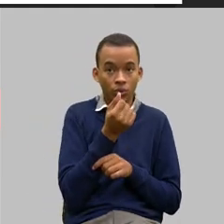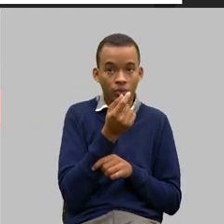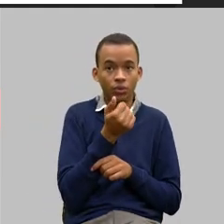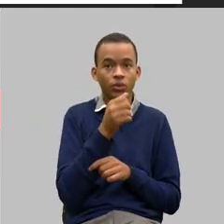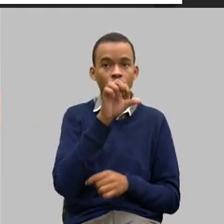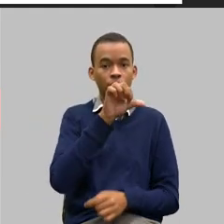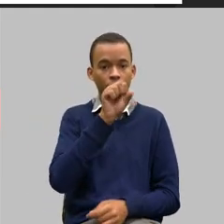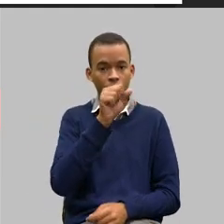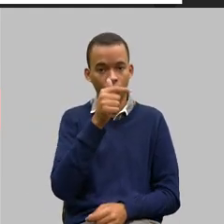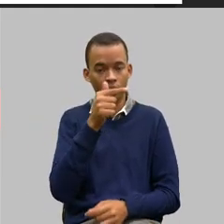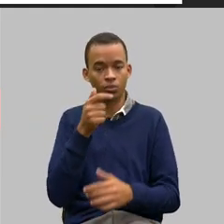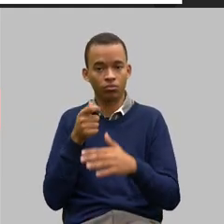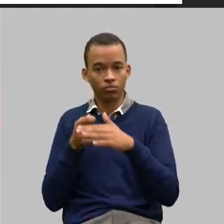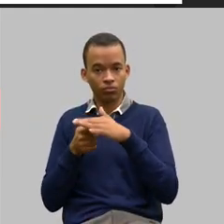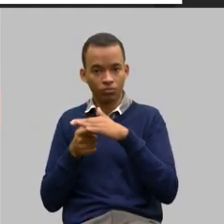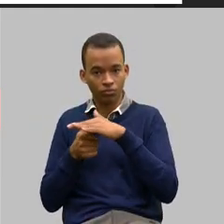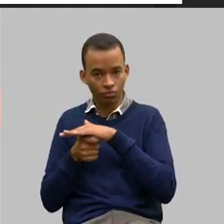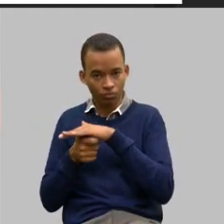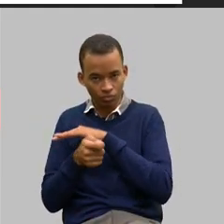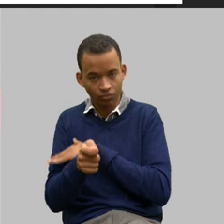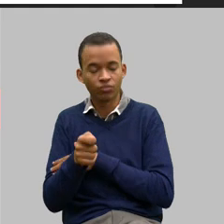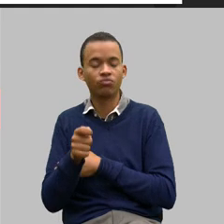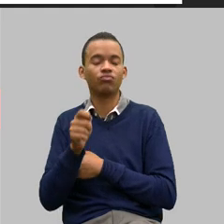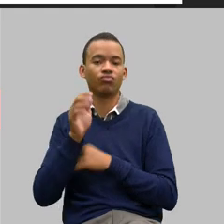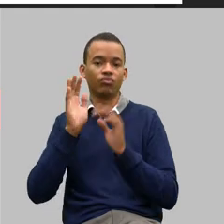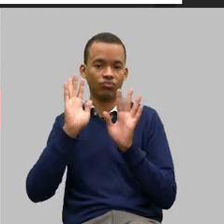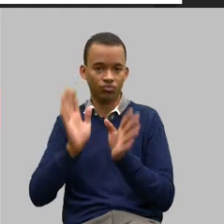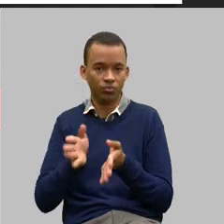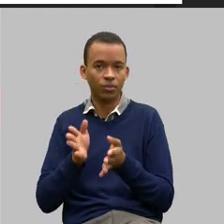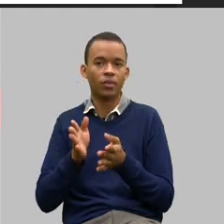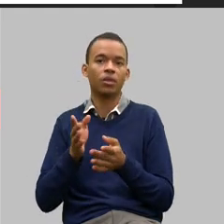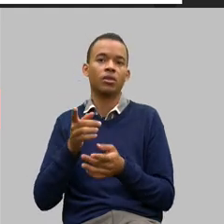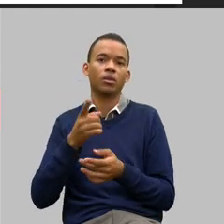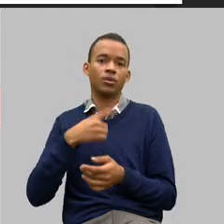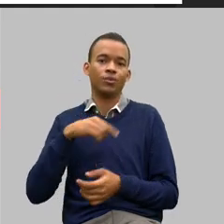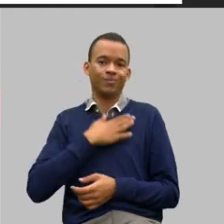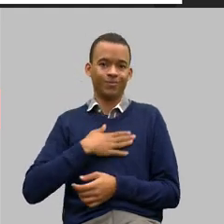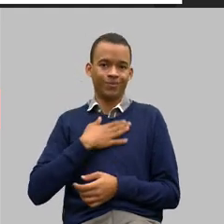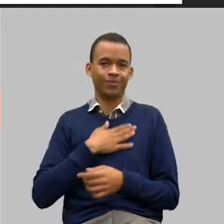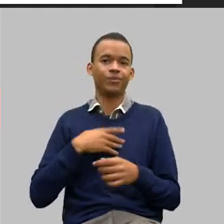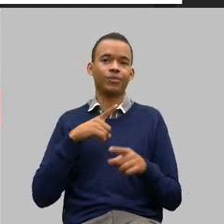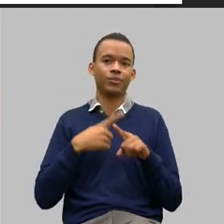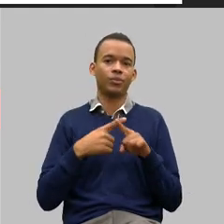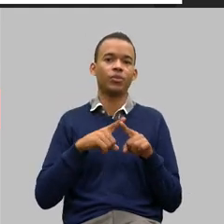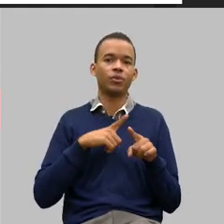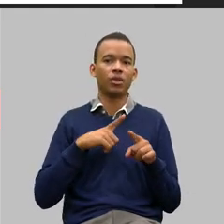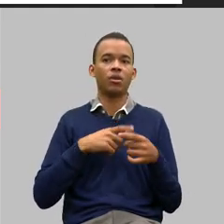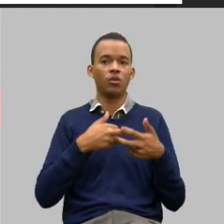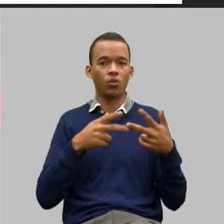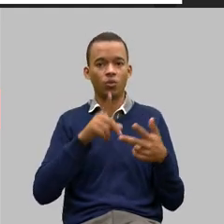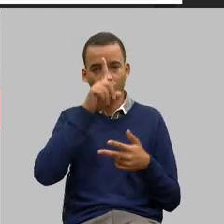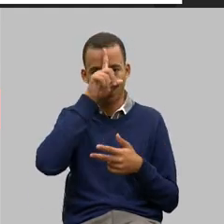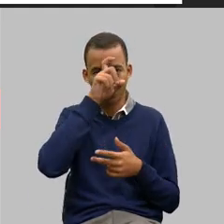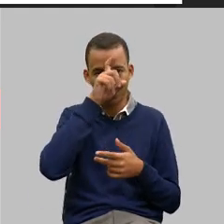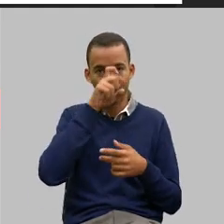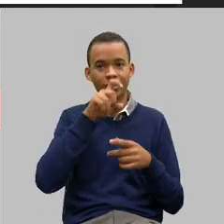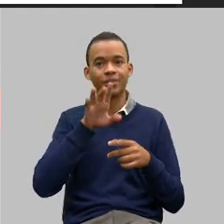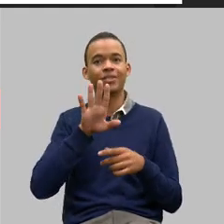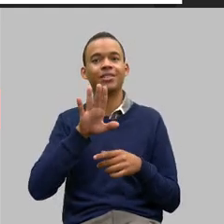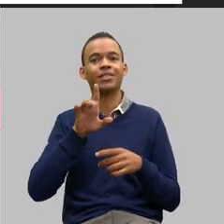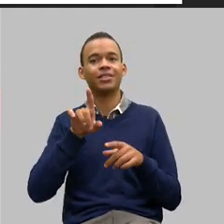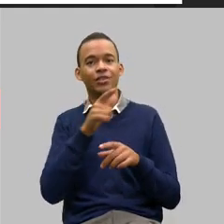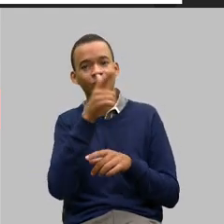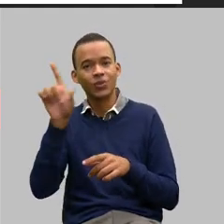de educação essa semana mesmo fiquei satisfeito que a gente deu a ordem de início né da obra de reforma do Instituto de Educação de Minas Gerais aqui em Belo